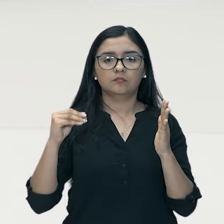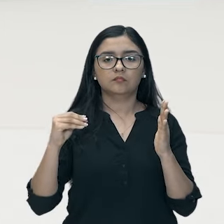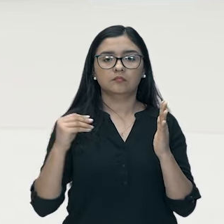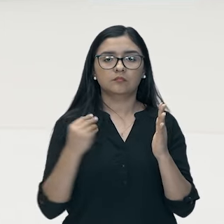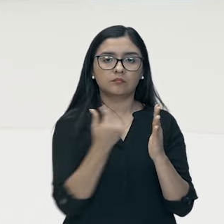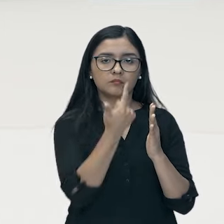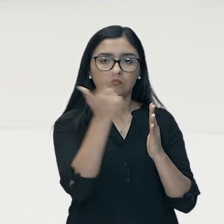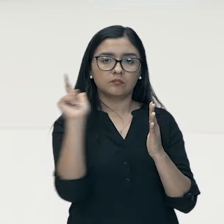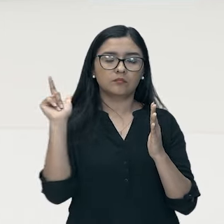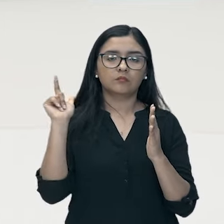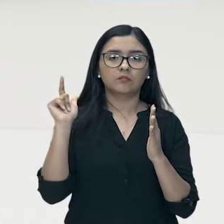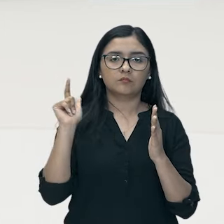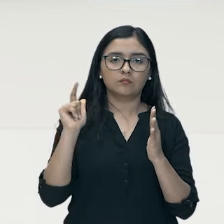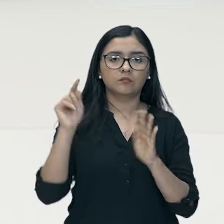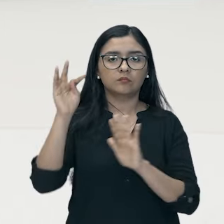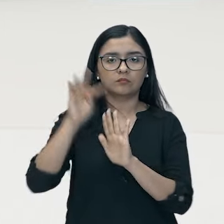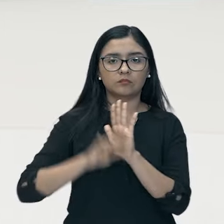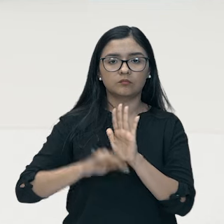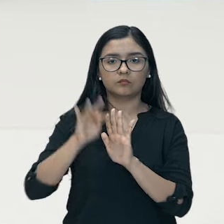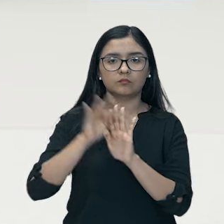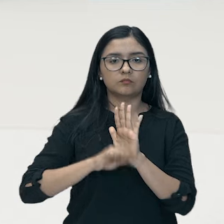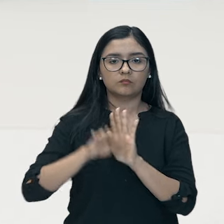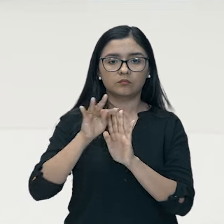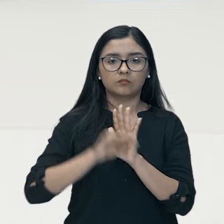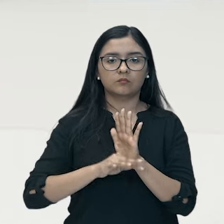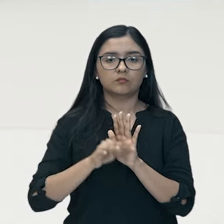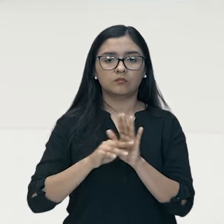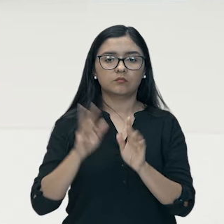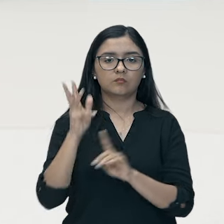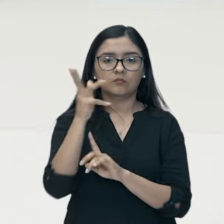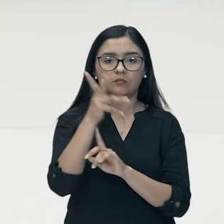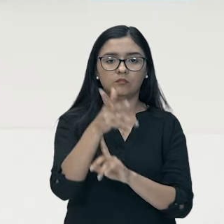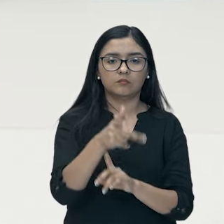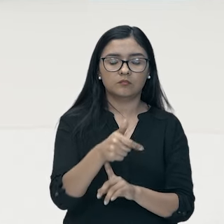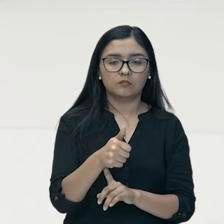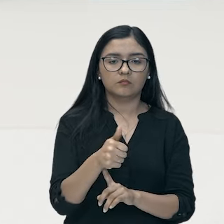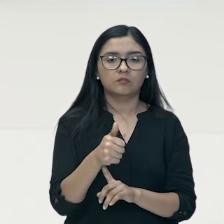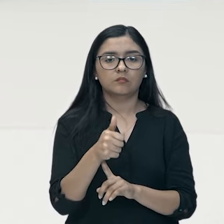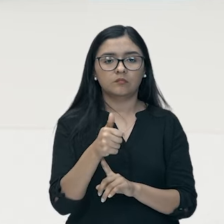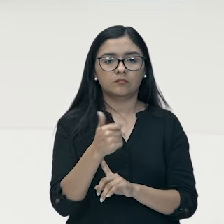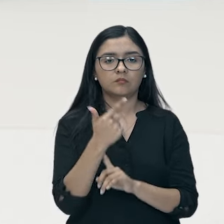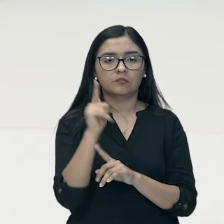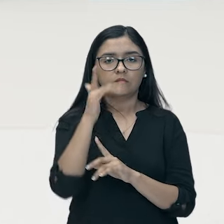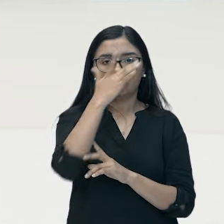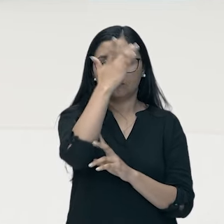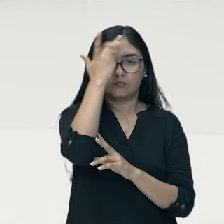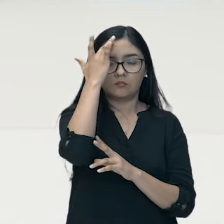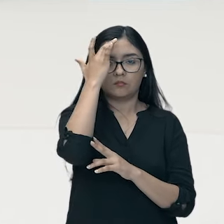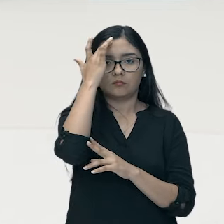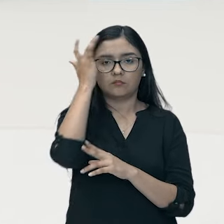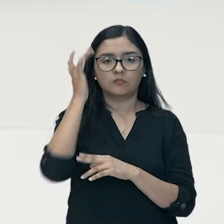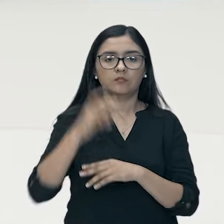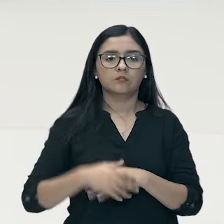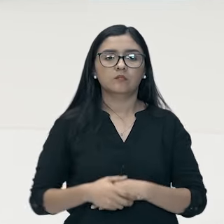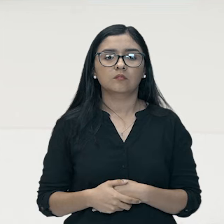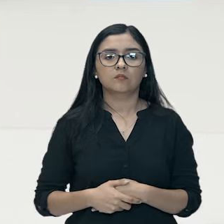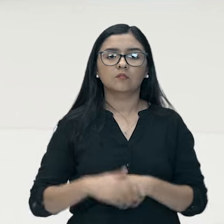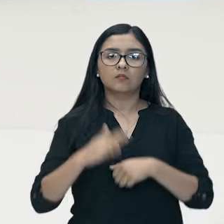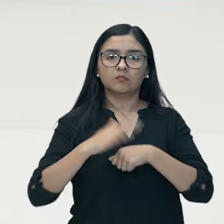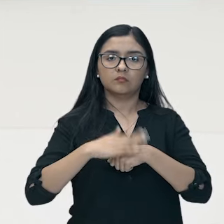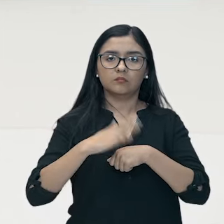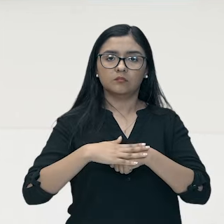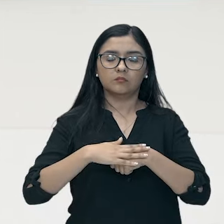cópia de obra intelectual ou artística alheia como sendo de própria